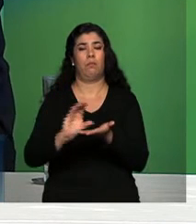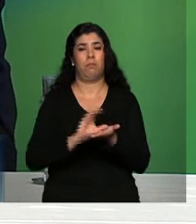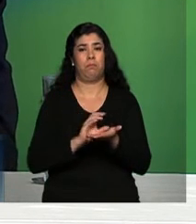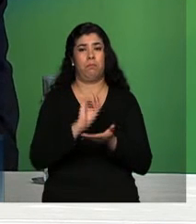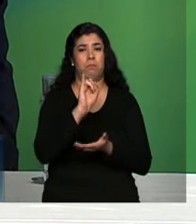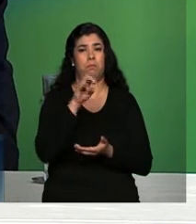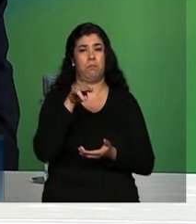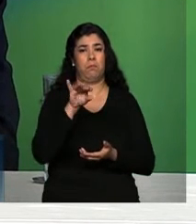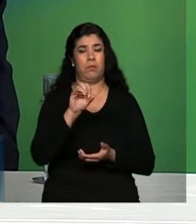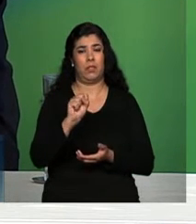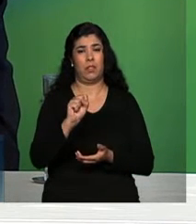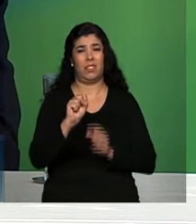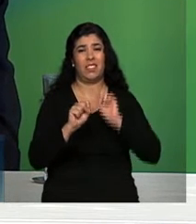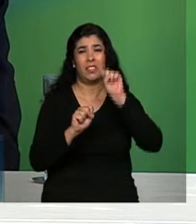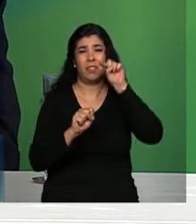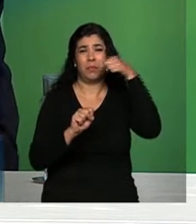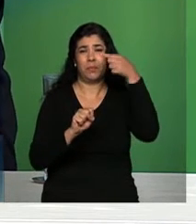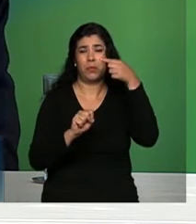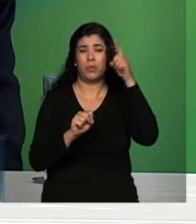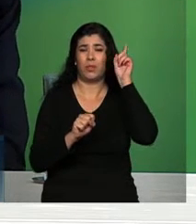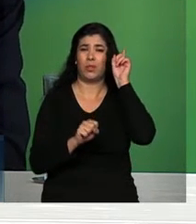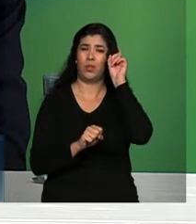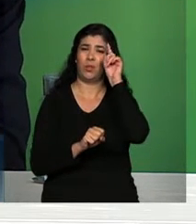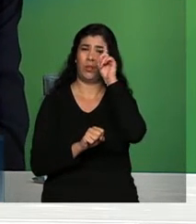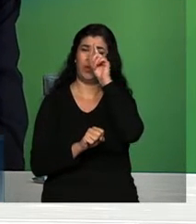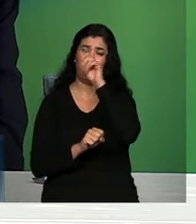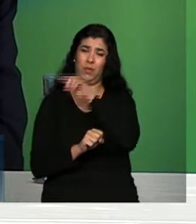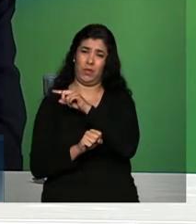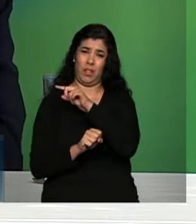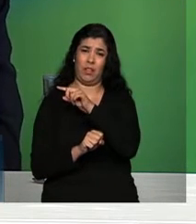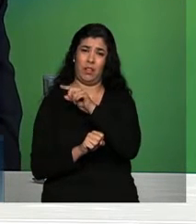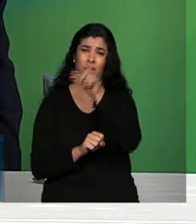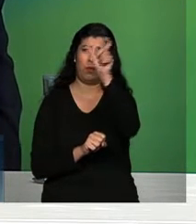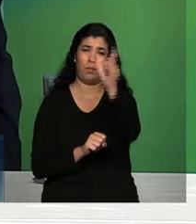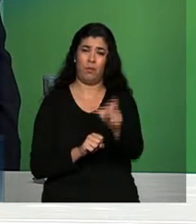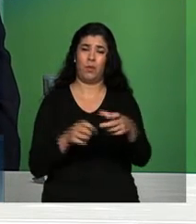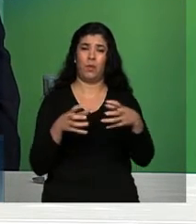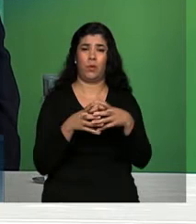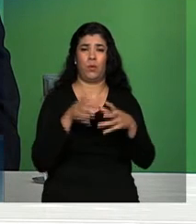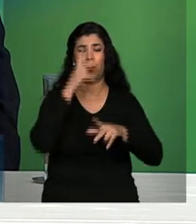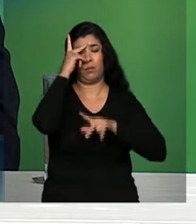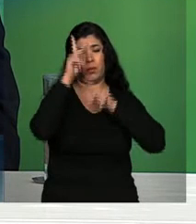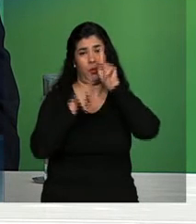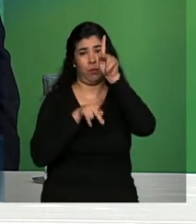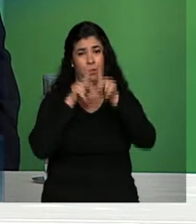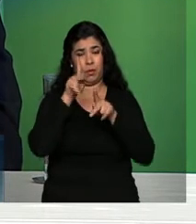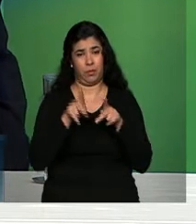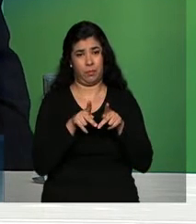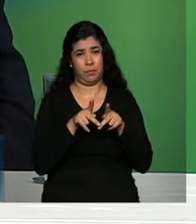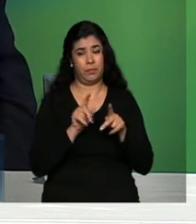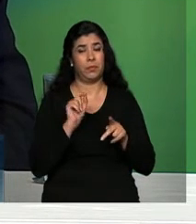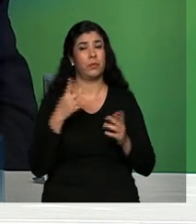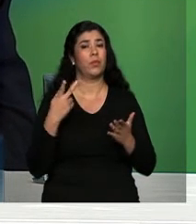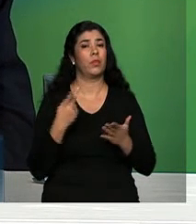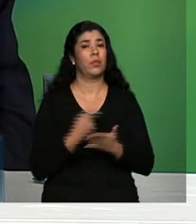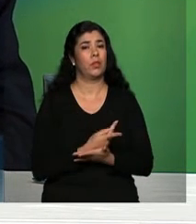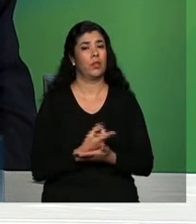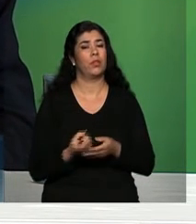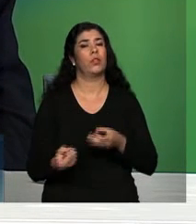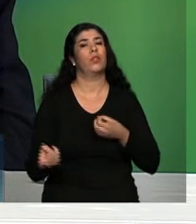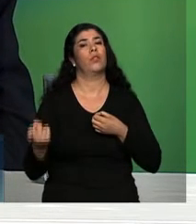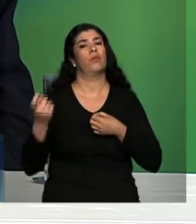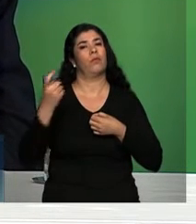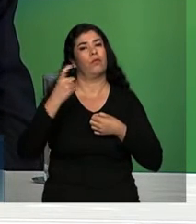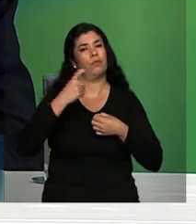à internet para este perfil da população. Então nós resolvemos voltar ao